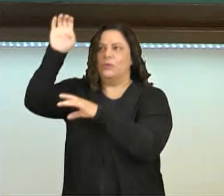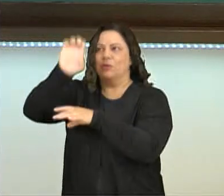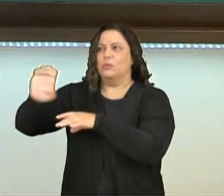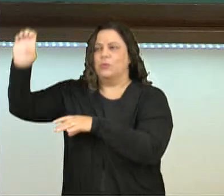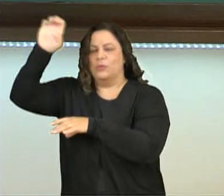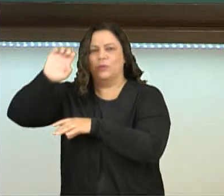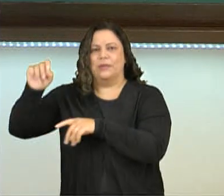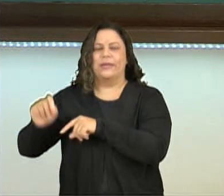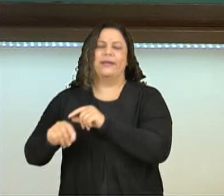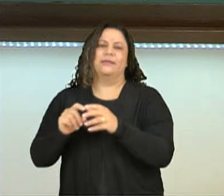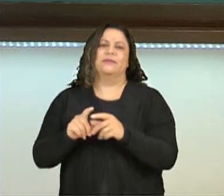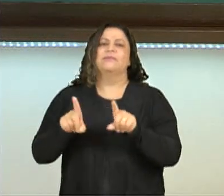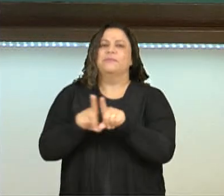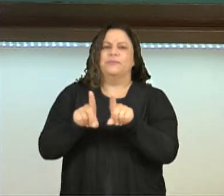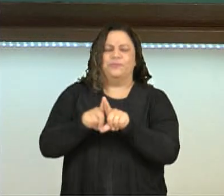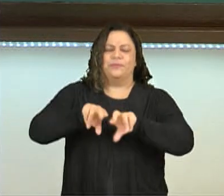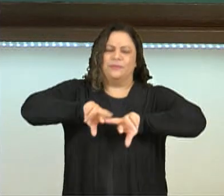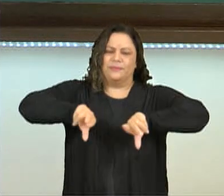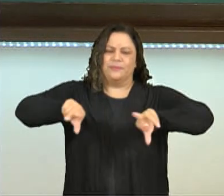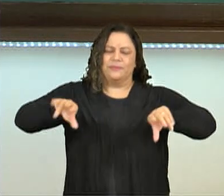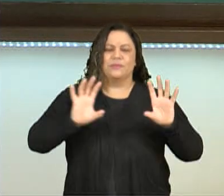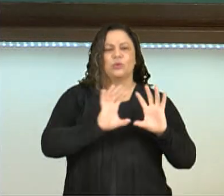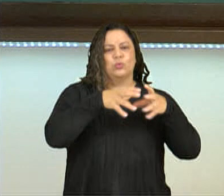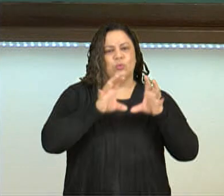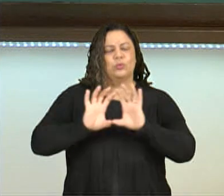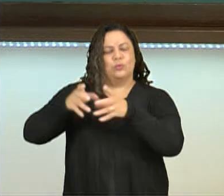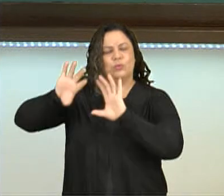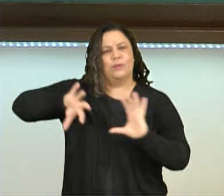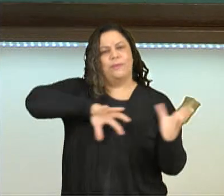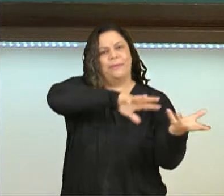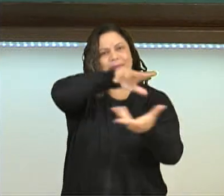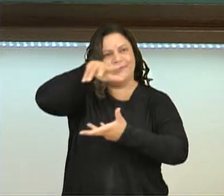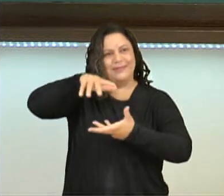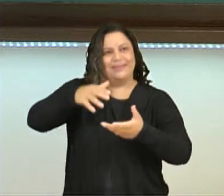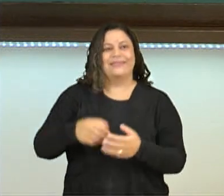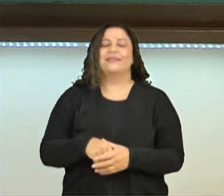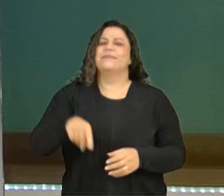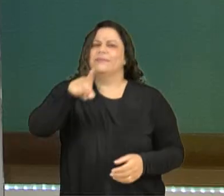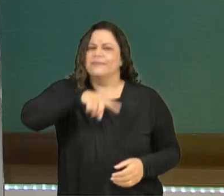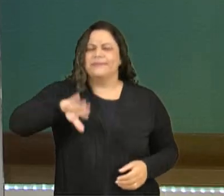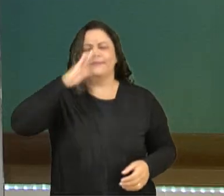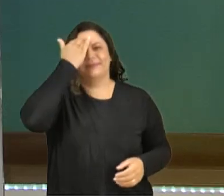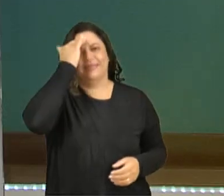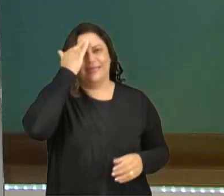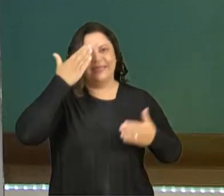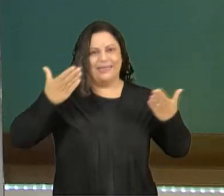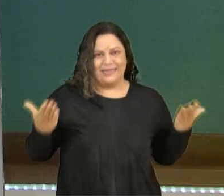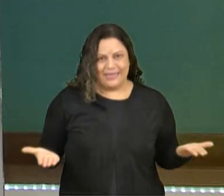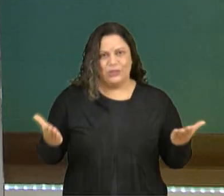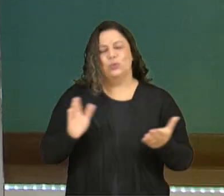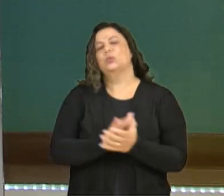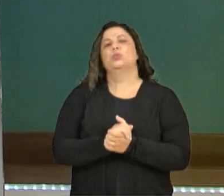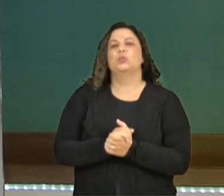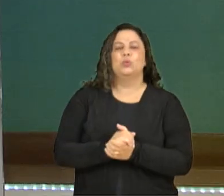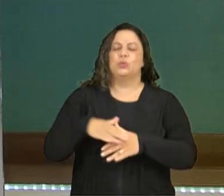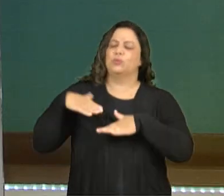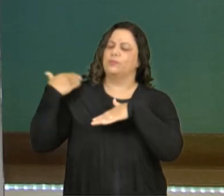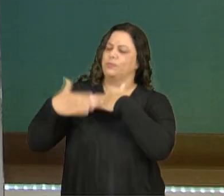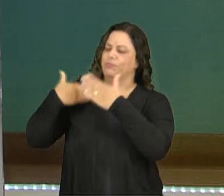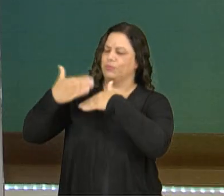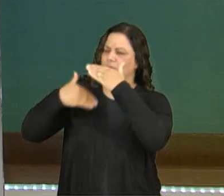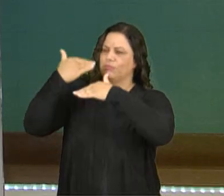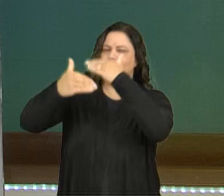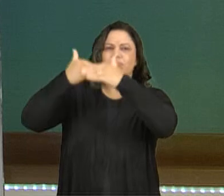para o Mercosul e concomitantemente para o planeta. Espero que vocês tenham assimilado, que tenhamos feito uma evolução